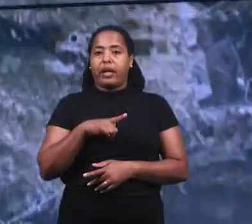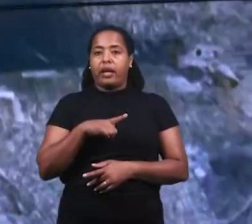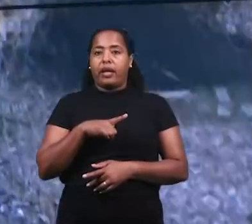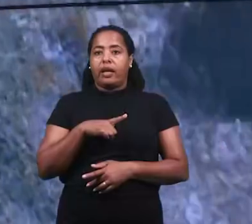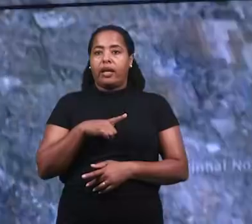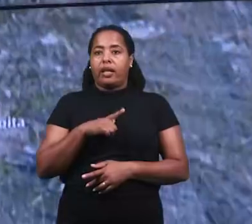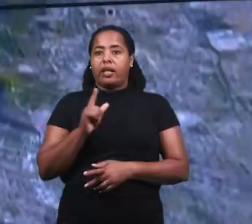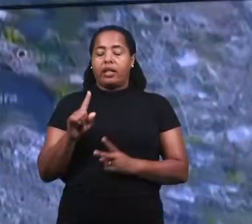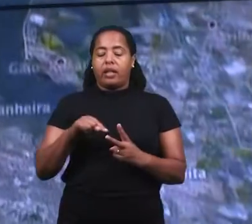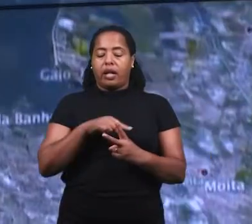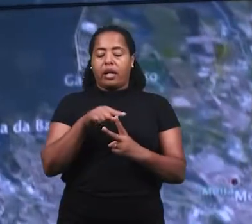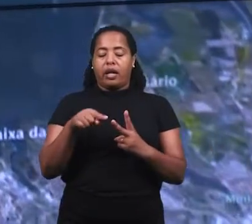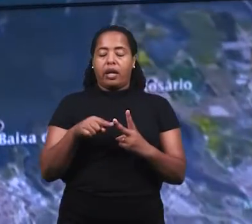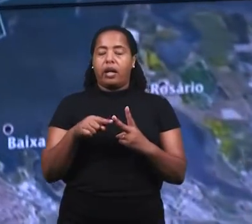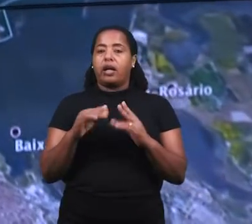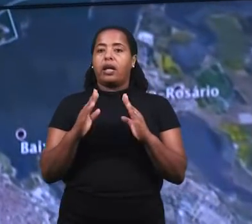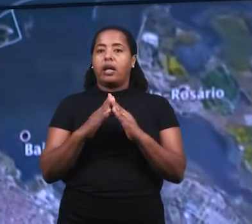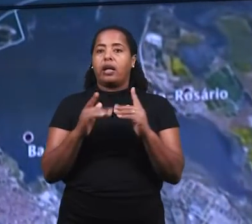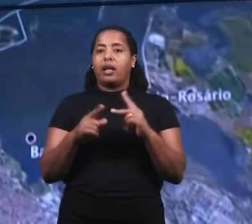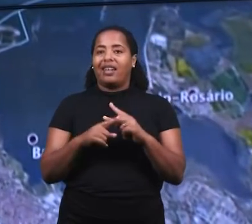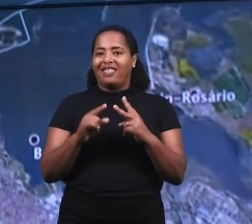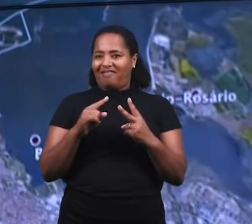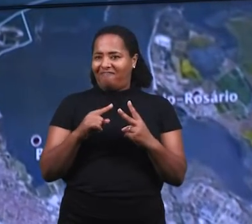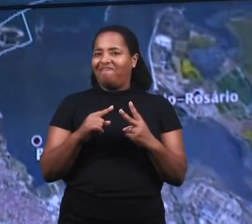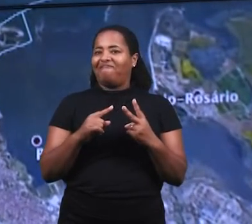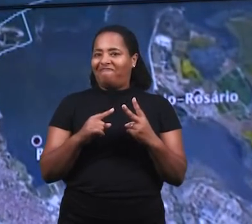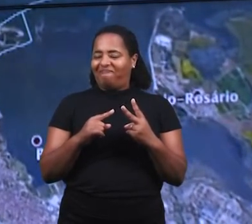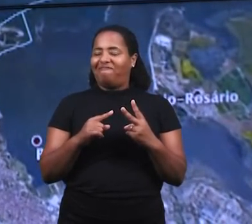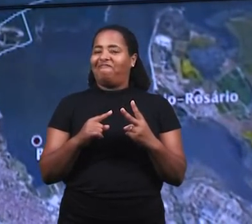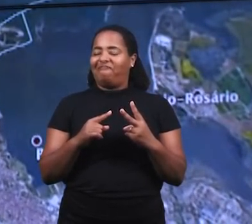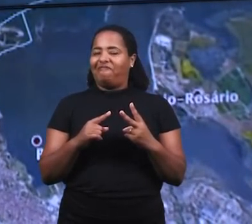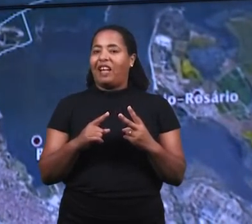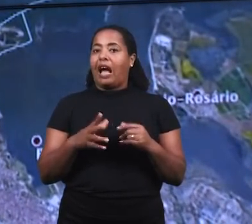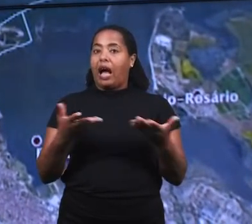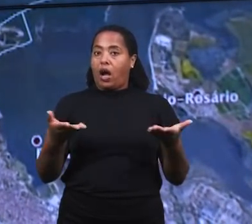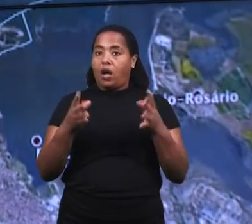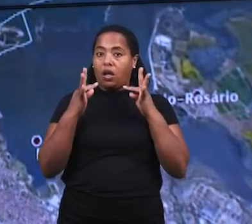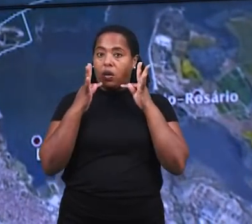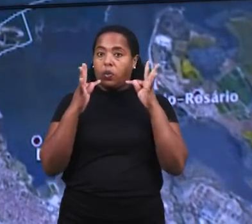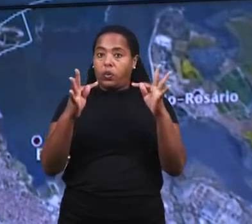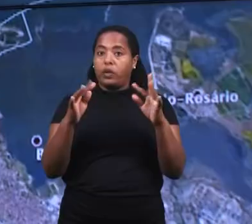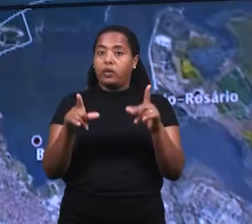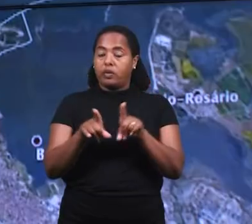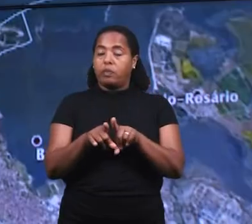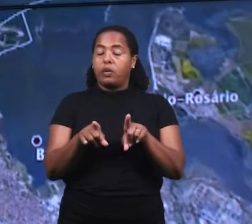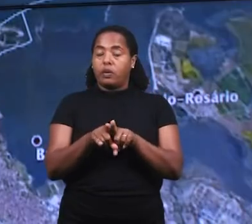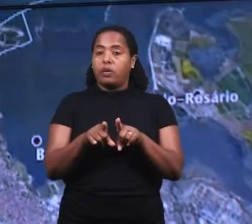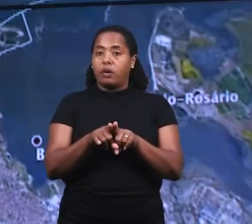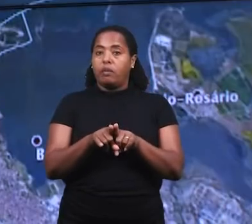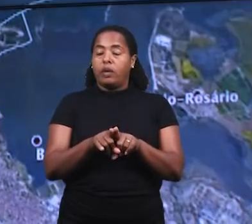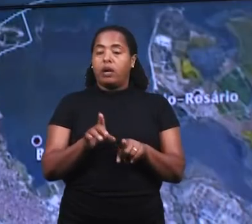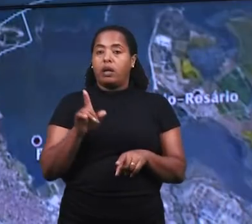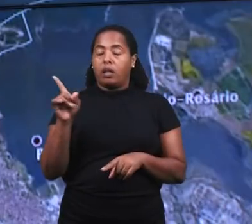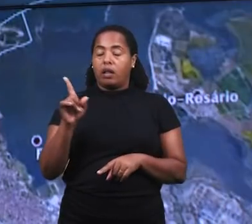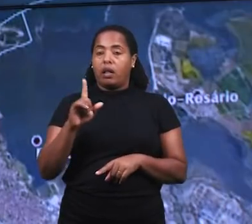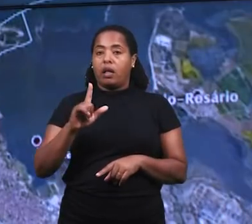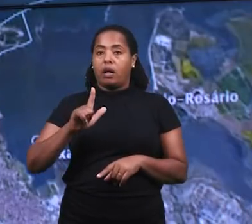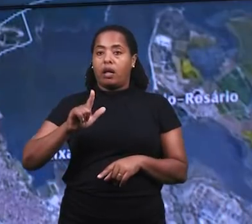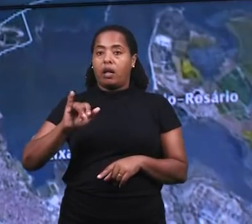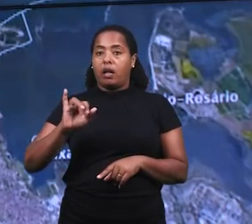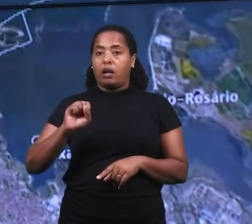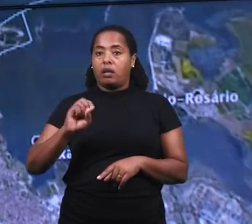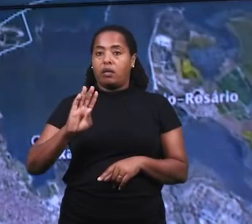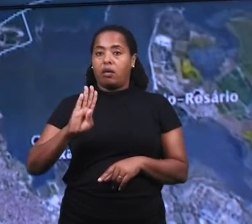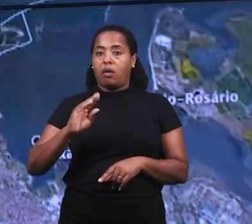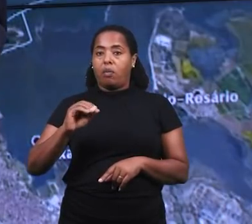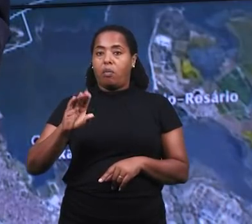Lisboa nós temos duas grandes e florescentes igrejas em Lisboa e nós vamos receber ali um testemunho